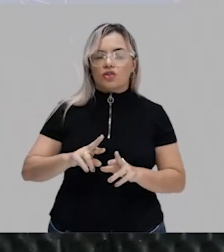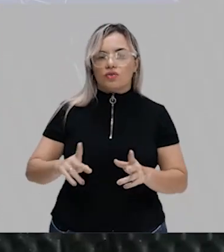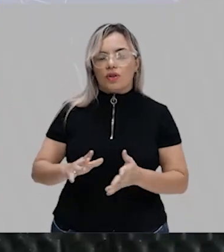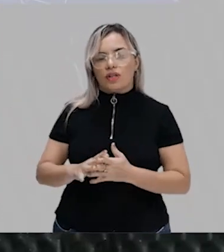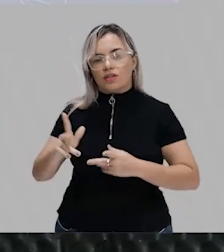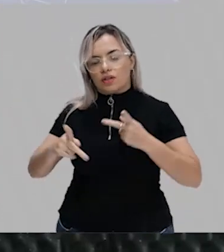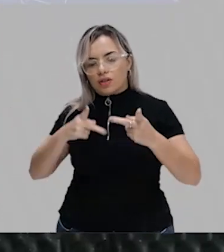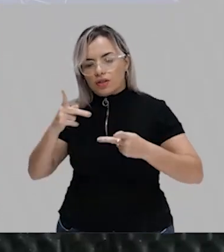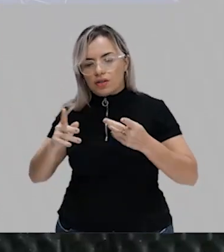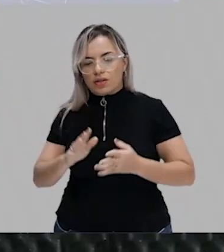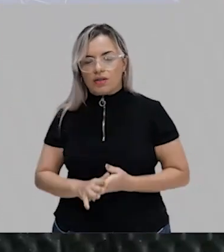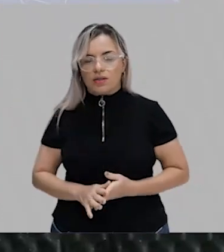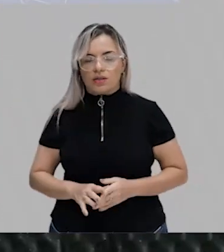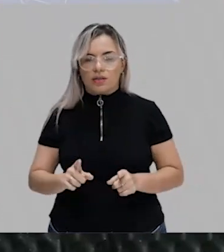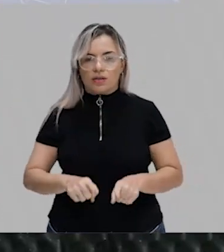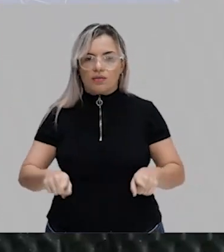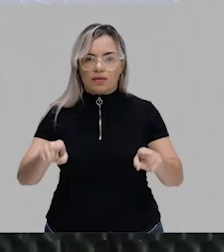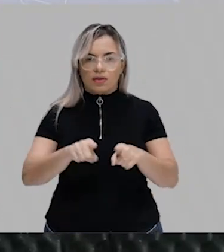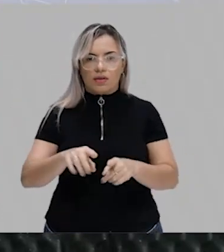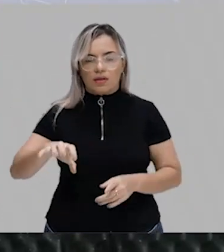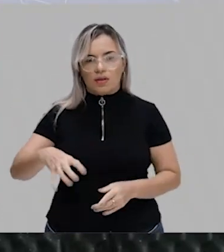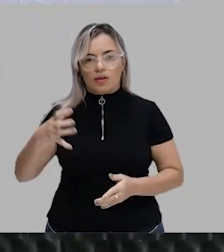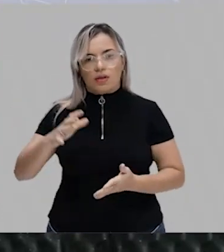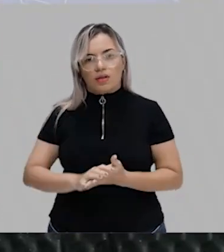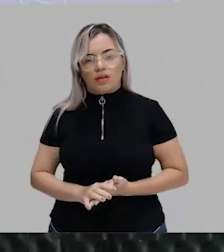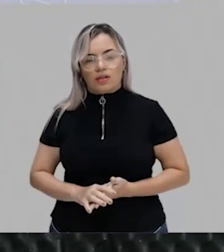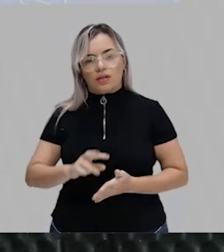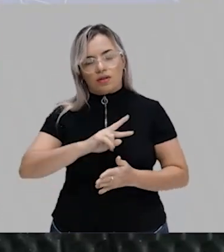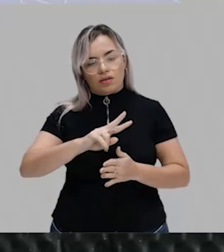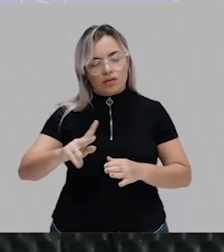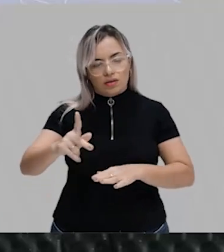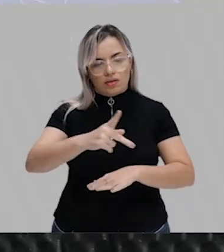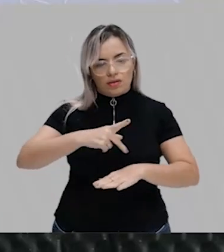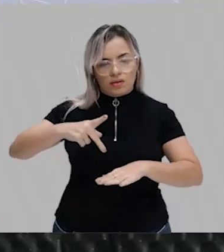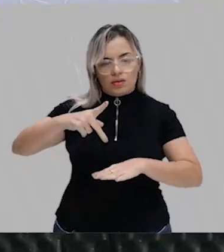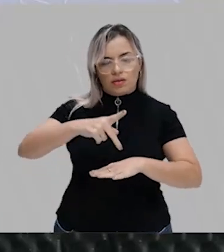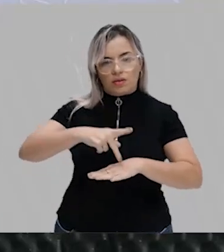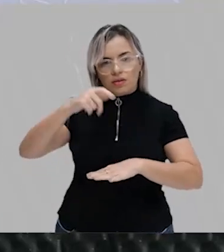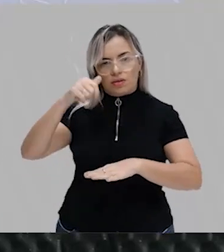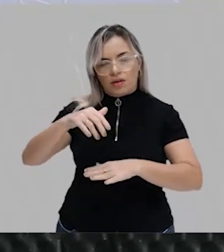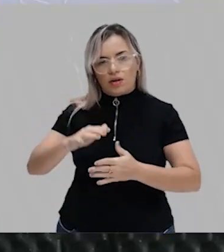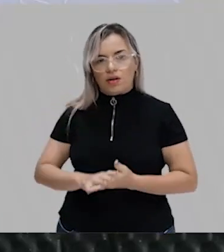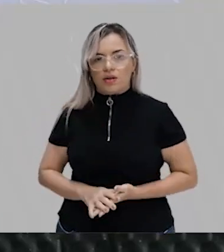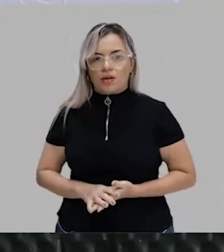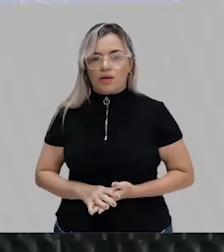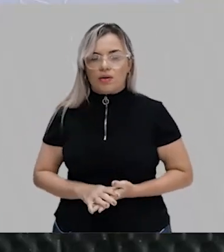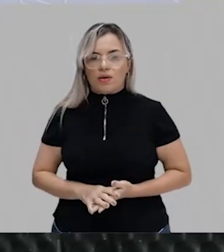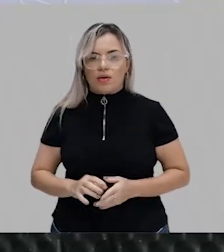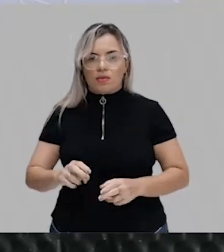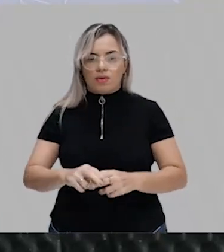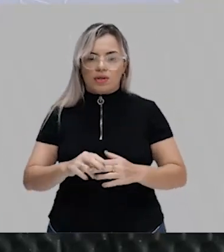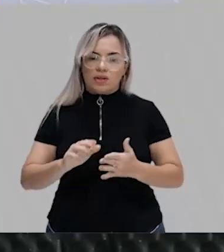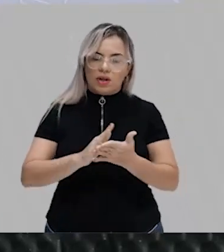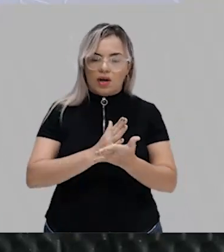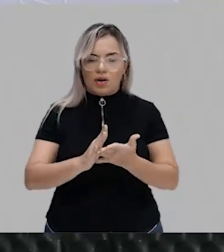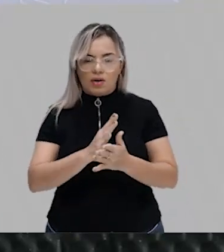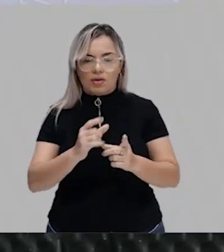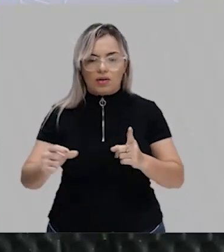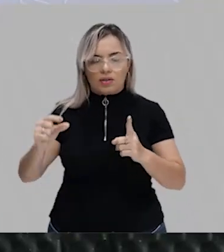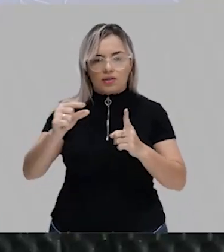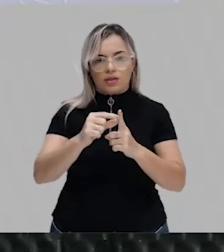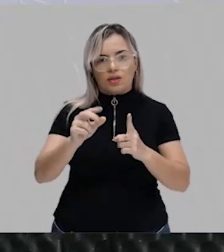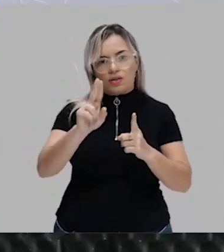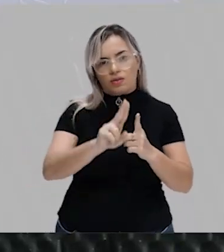em outros países. E isso proporciona com que alguns termos sejam usados em um país e não no outro. Por exemplo,